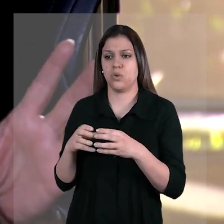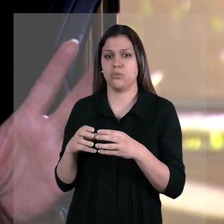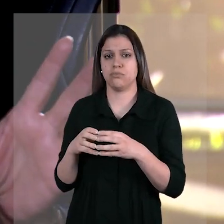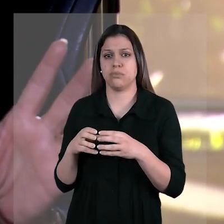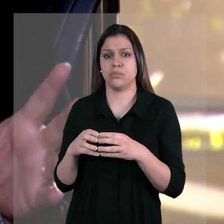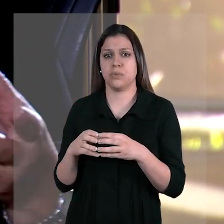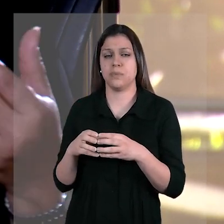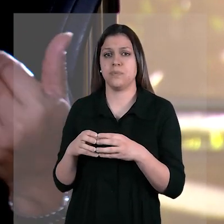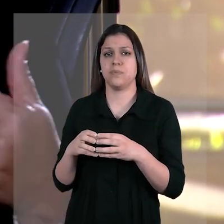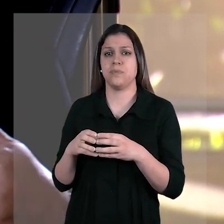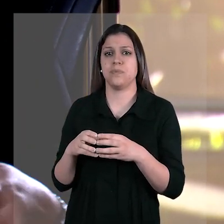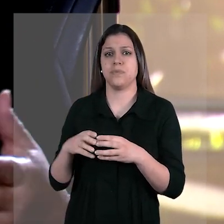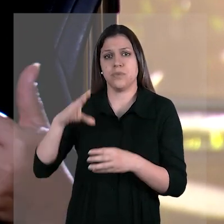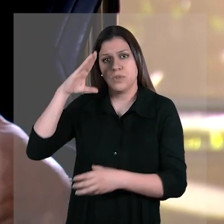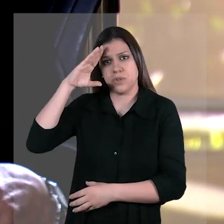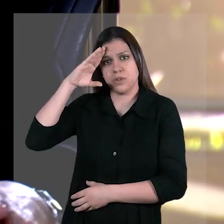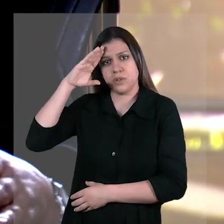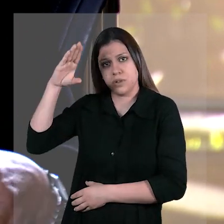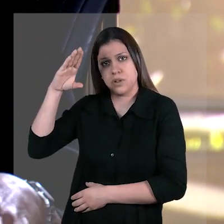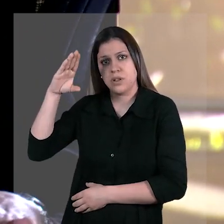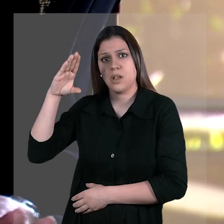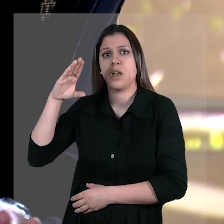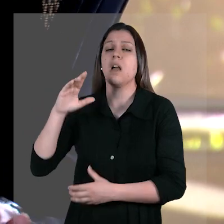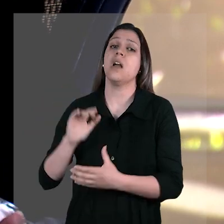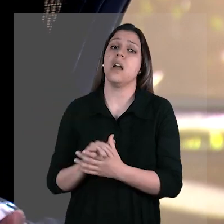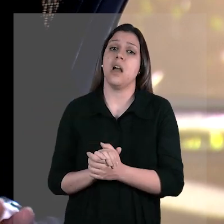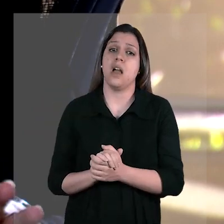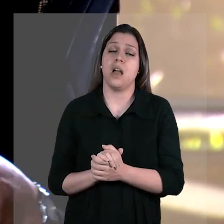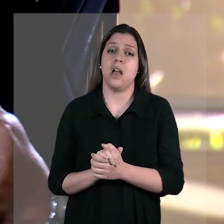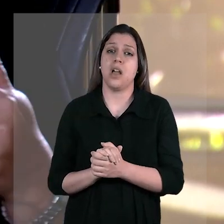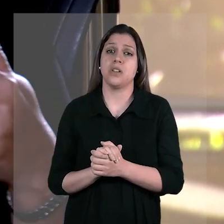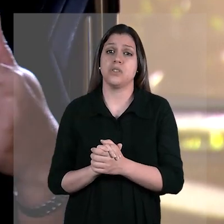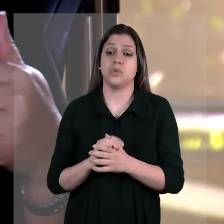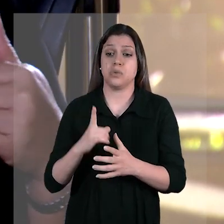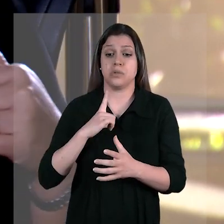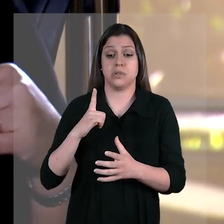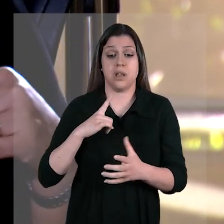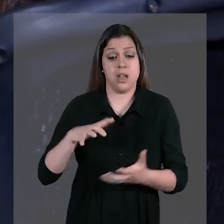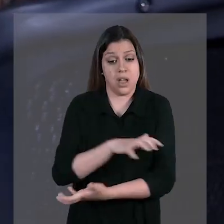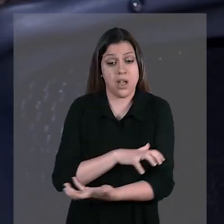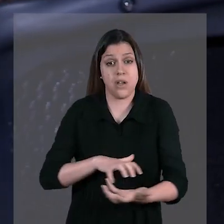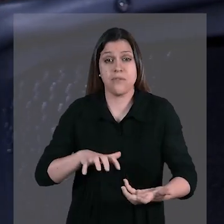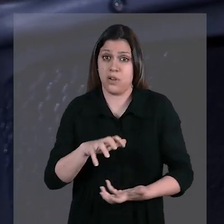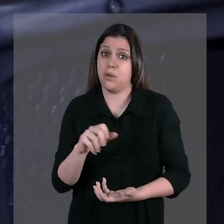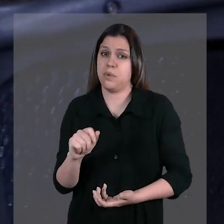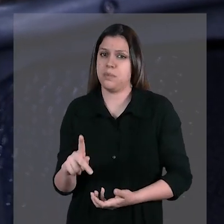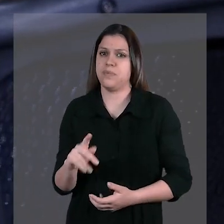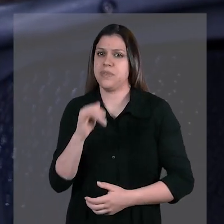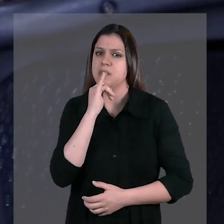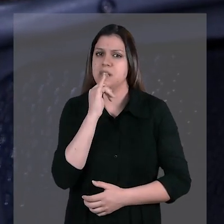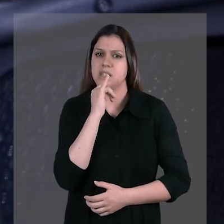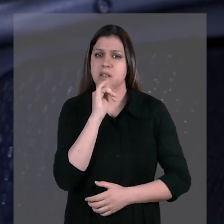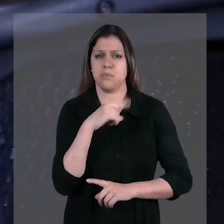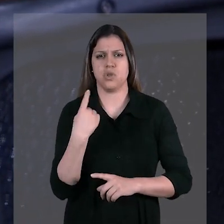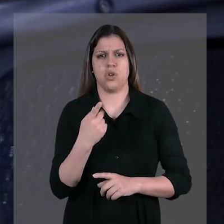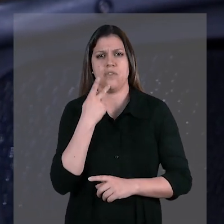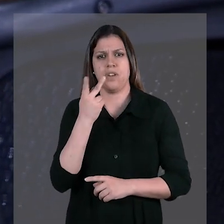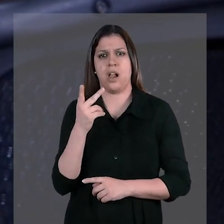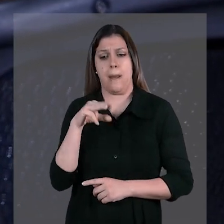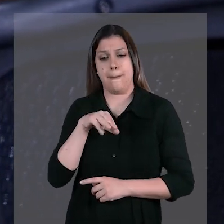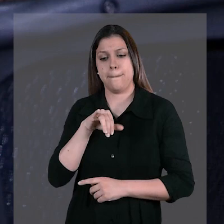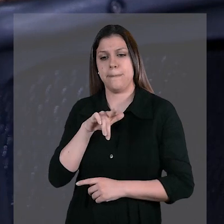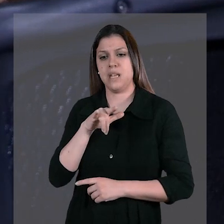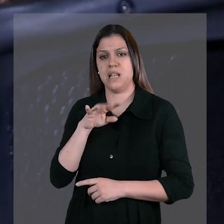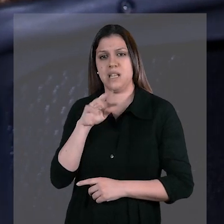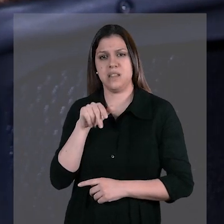do Exército. Aí esses vão entrar na reforma. Então, o que tem alteração... A gente, quando fala sobre os militares,